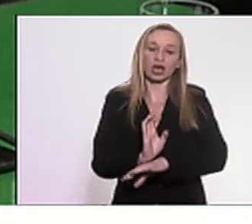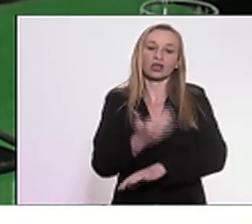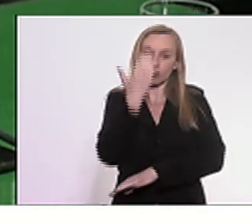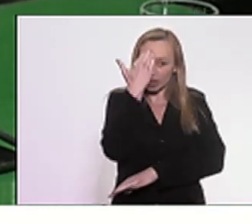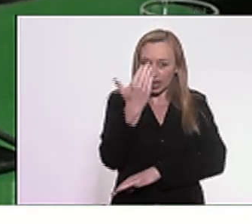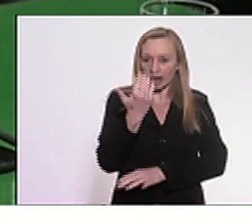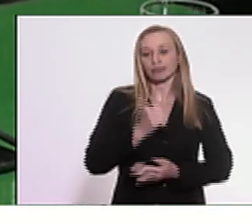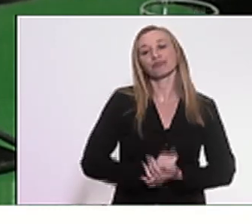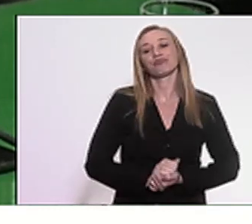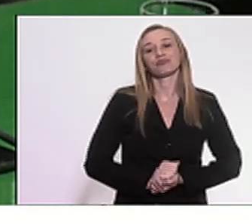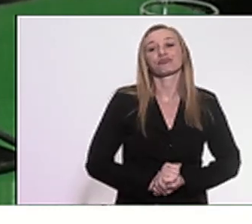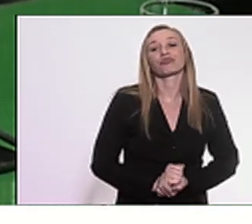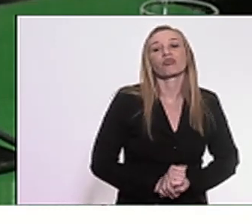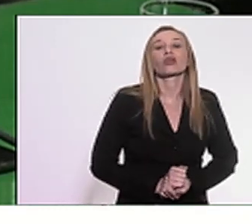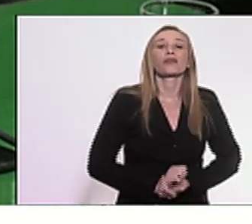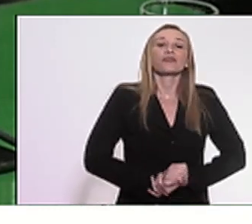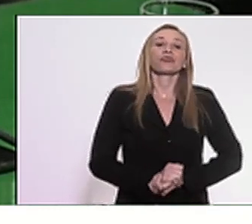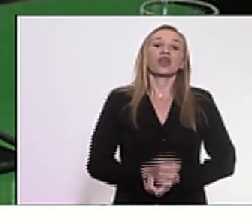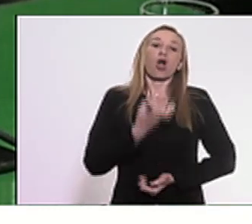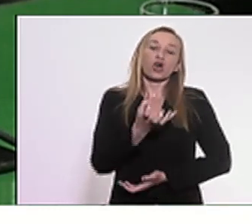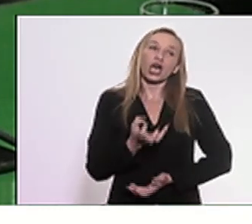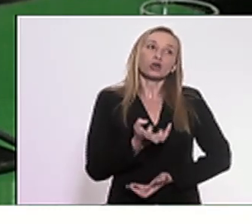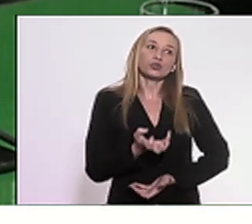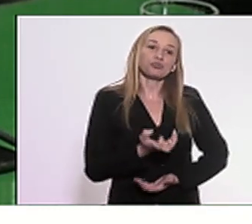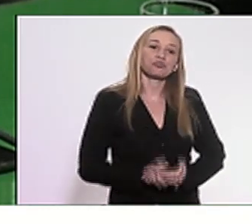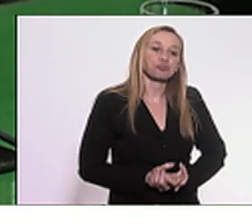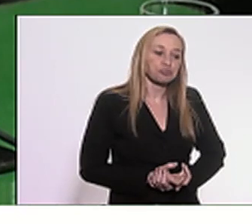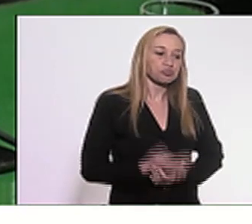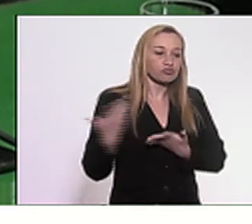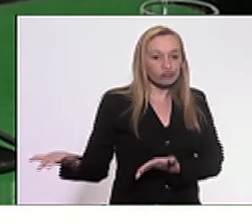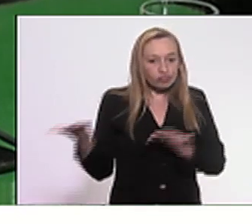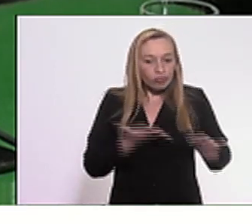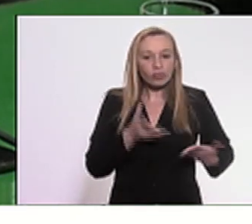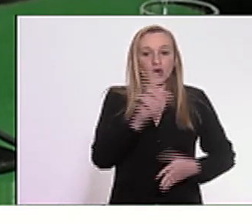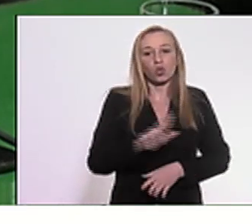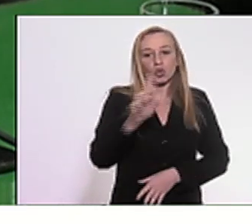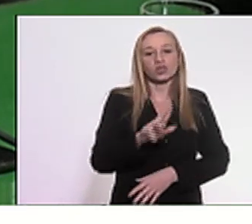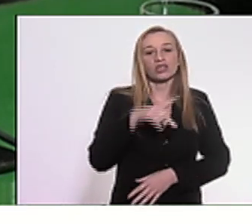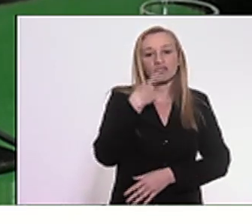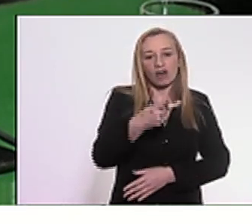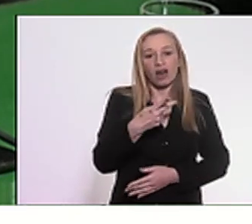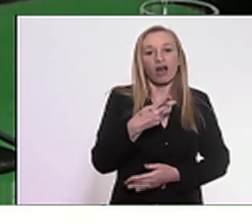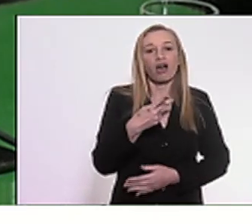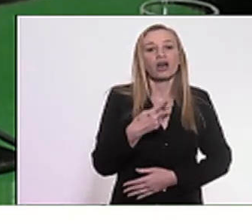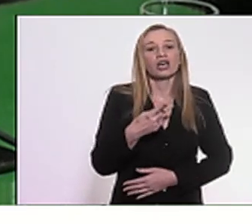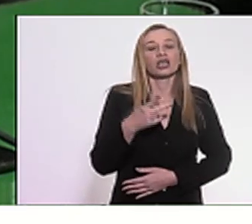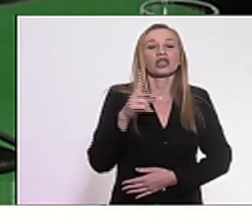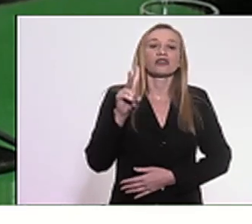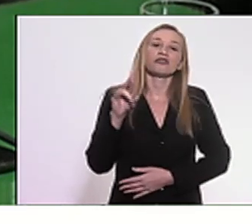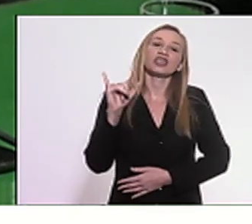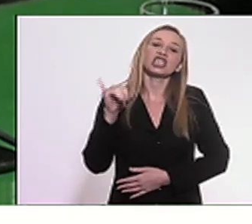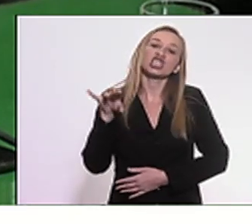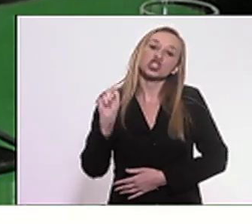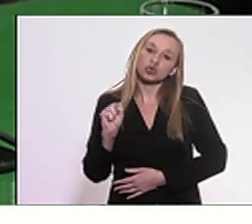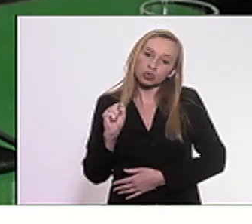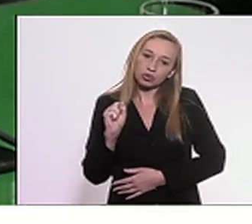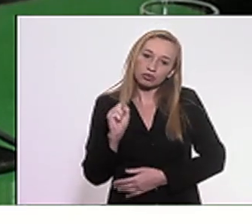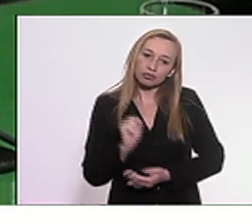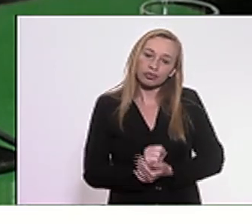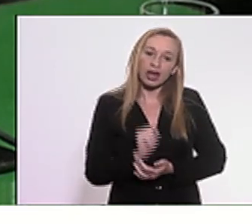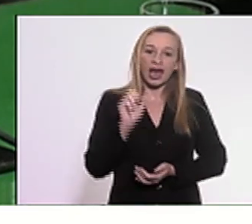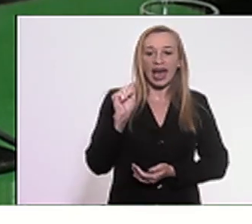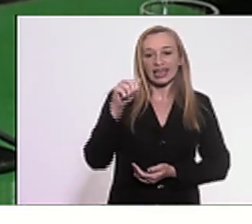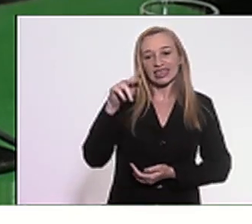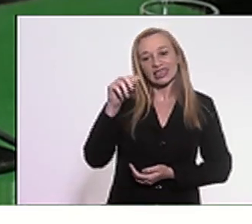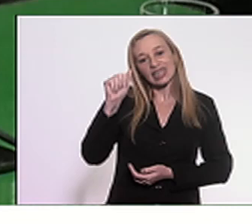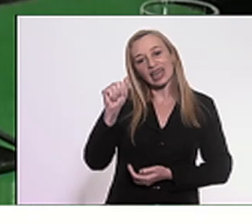participação do senhor. Obrigado. Quero convidar para fazer uso da palavra Vinícius Anata.